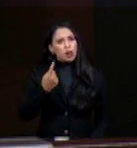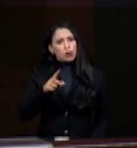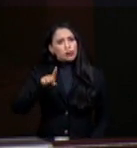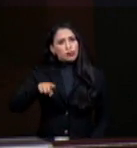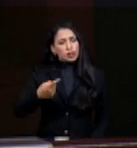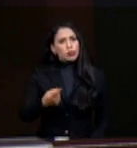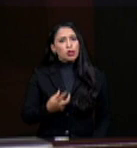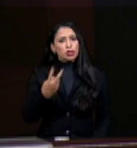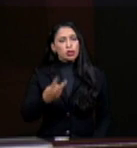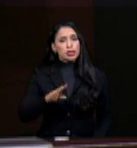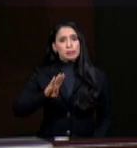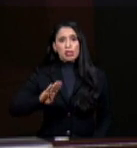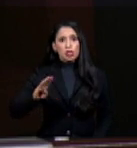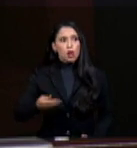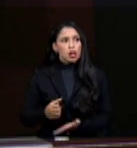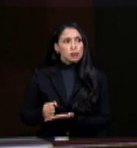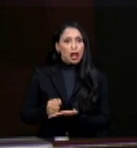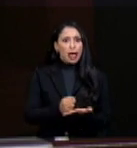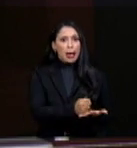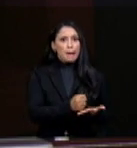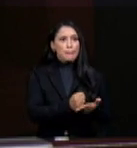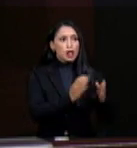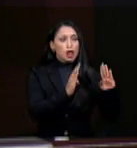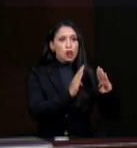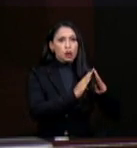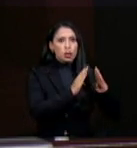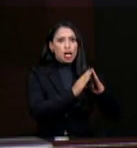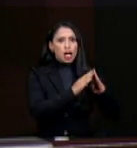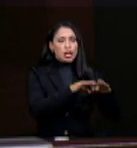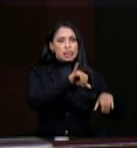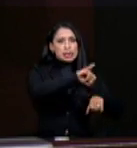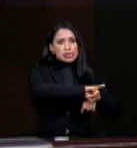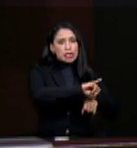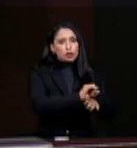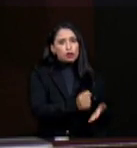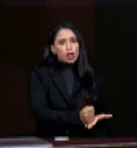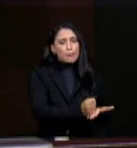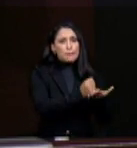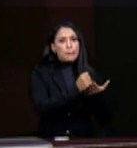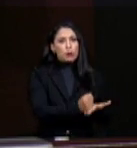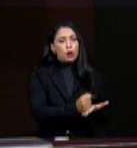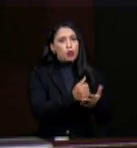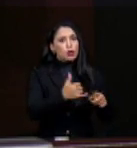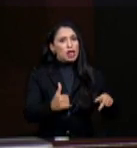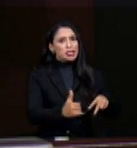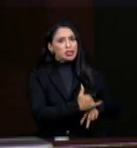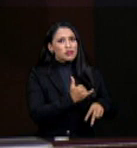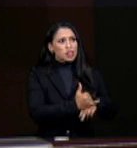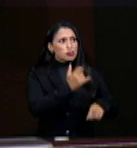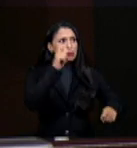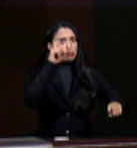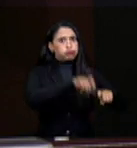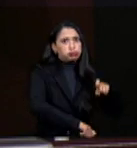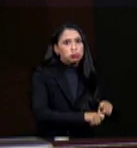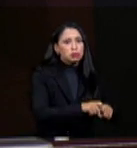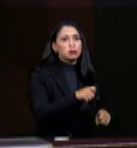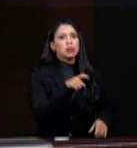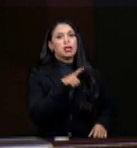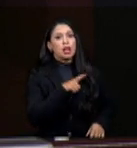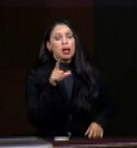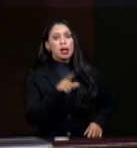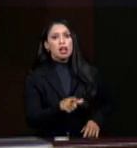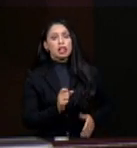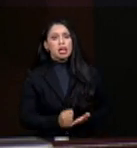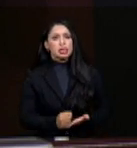de reais para apoiar abrigos, centros de apoio às vítimas de agressão sexual e organizações de assistência